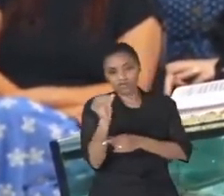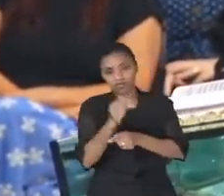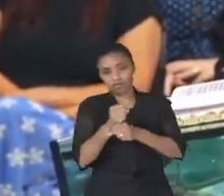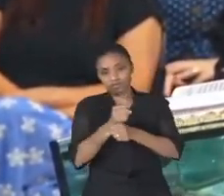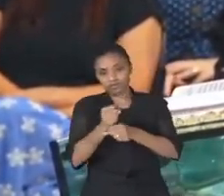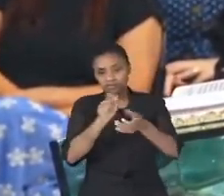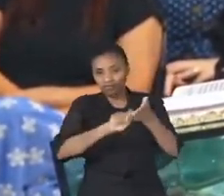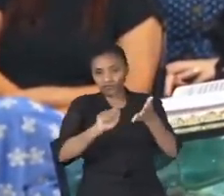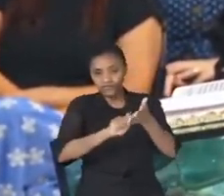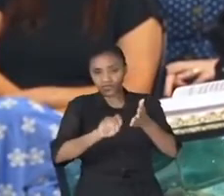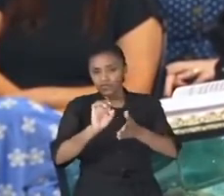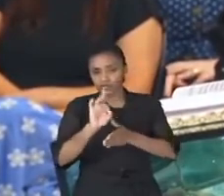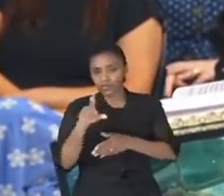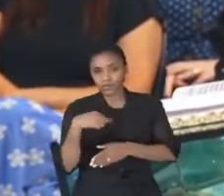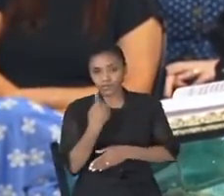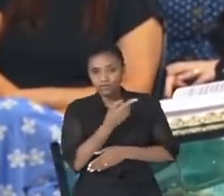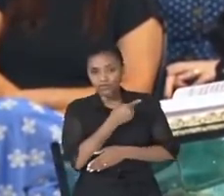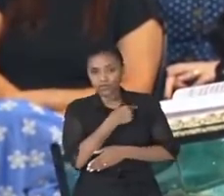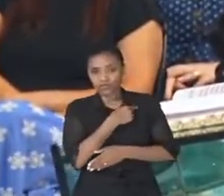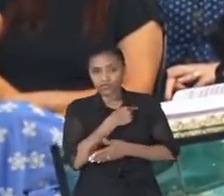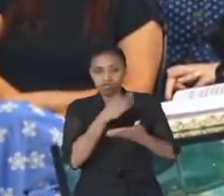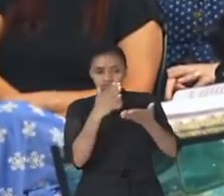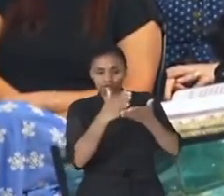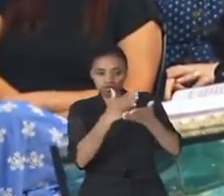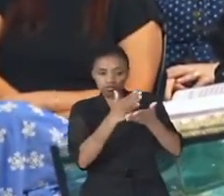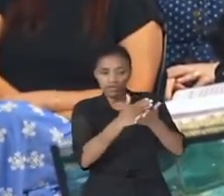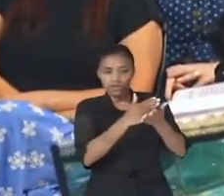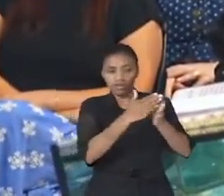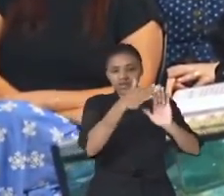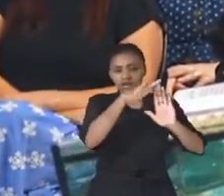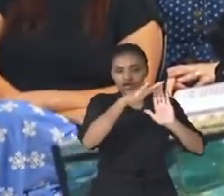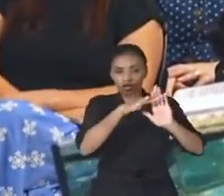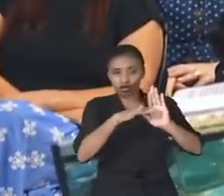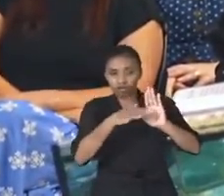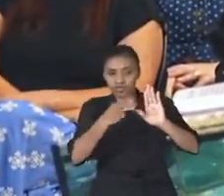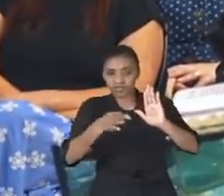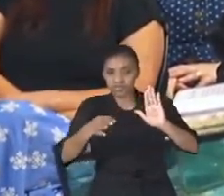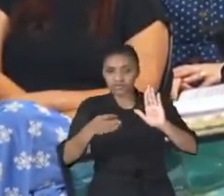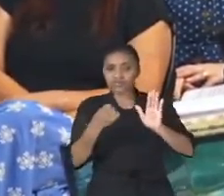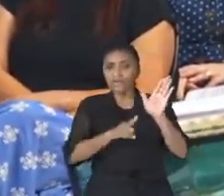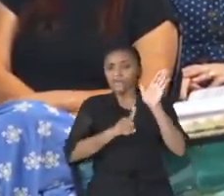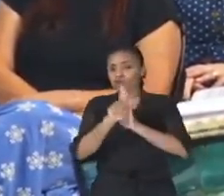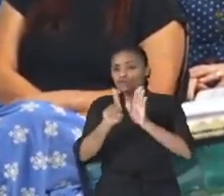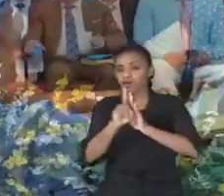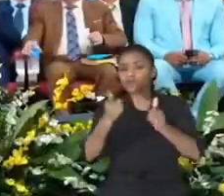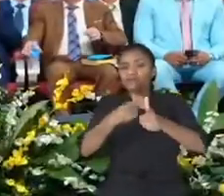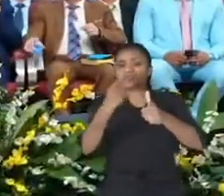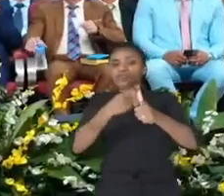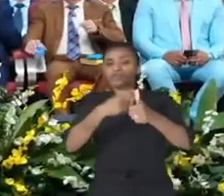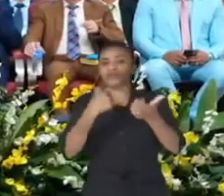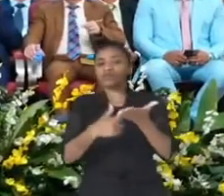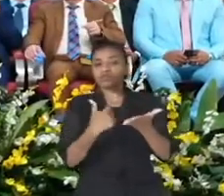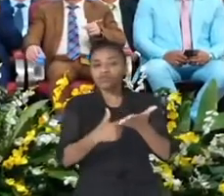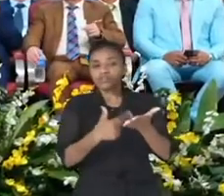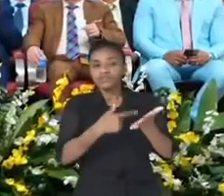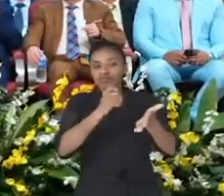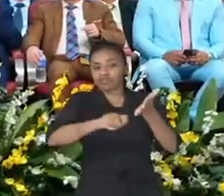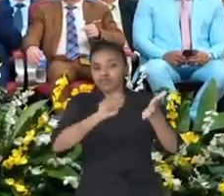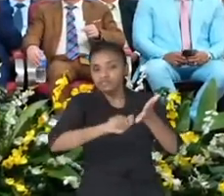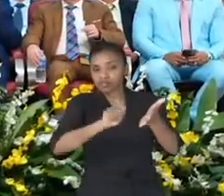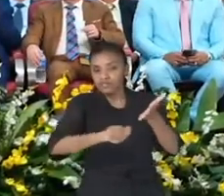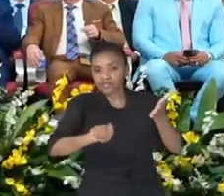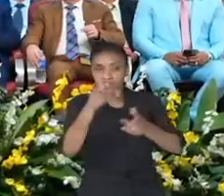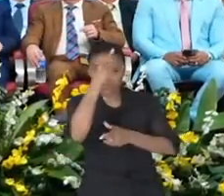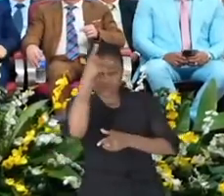foi escrita para nós aqui, não é colocada em ordem cronológica. Por exemplo, se eu perguntasse a todos aqui qual foi o primeiro livro da Bíblia a ser escrito, com